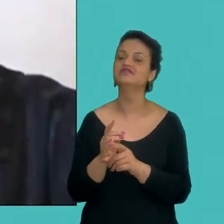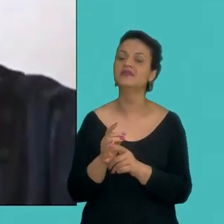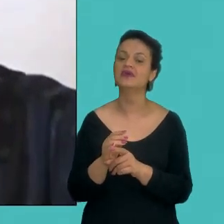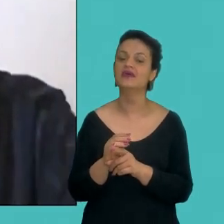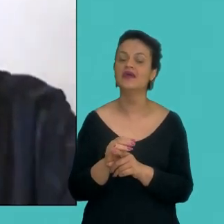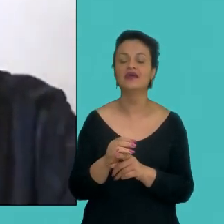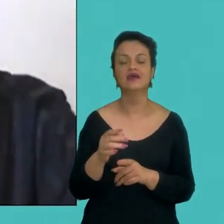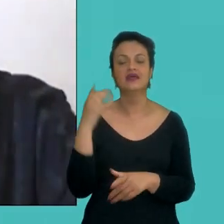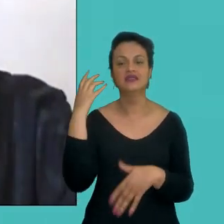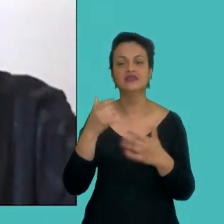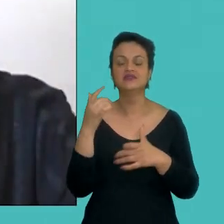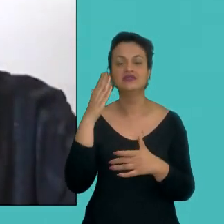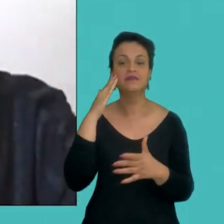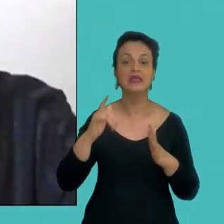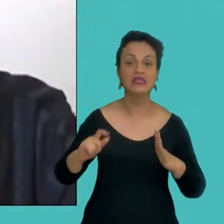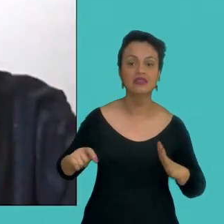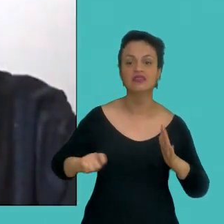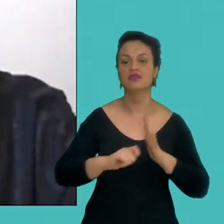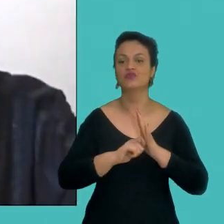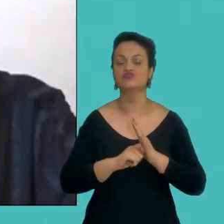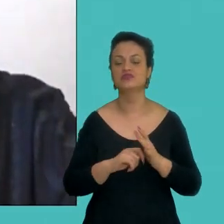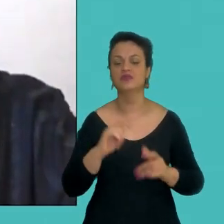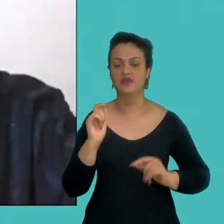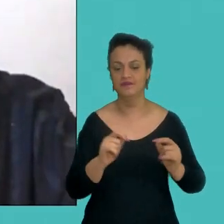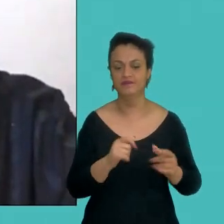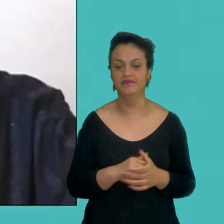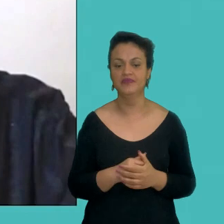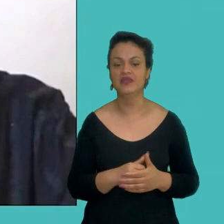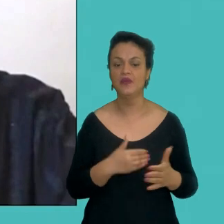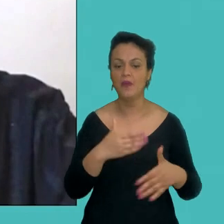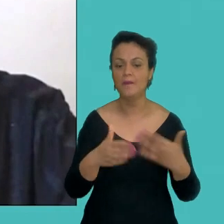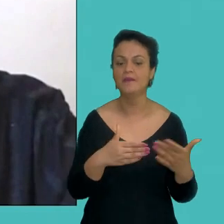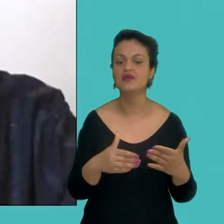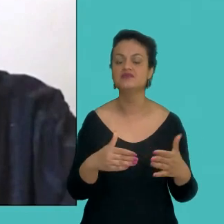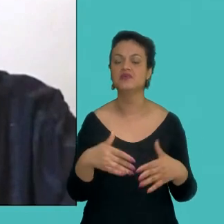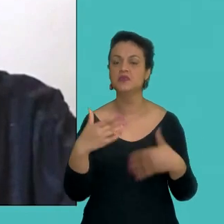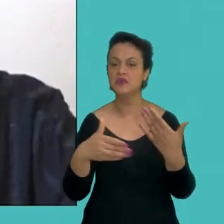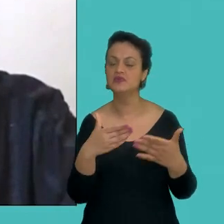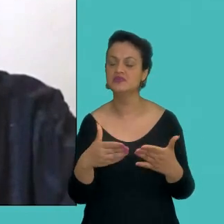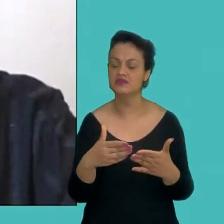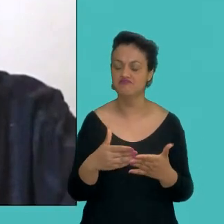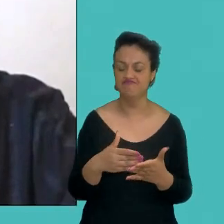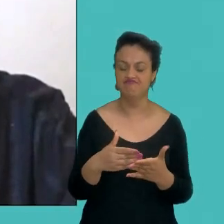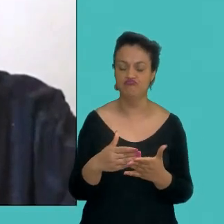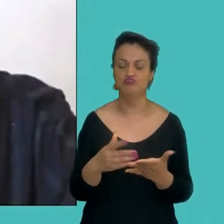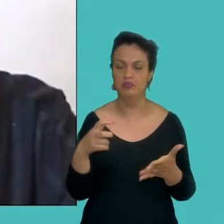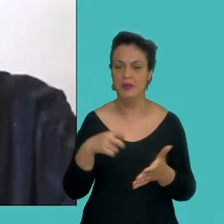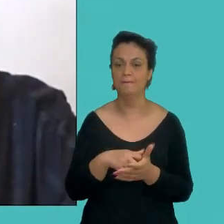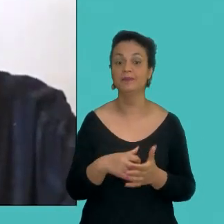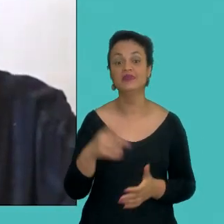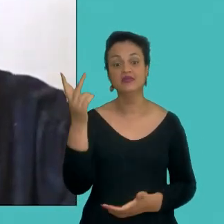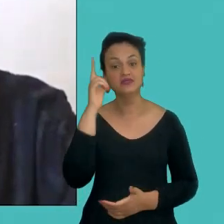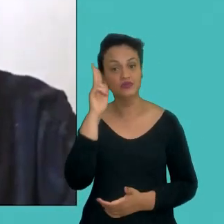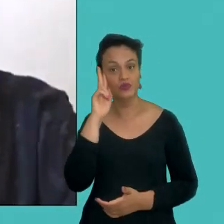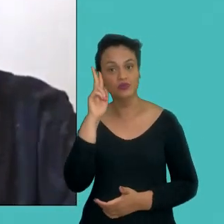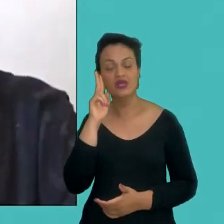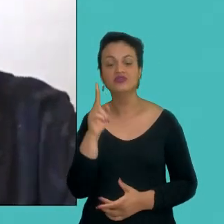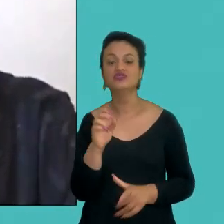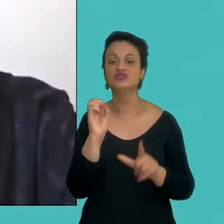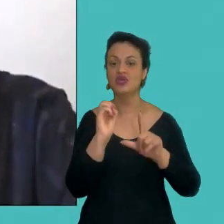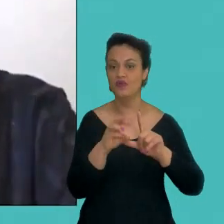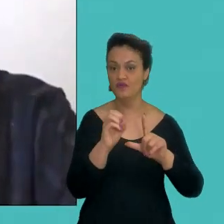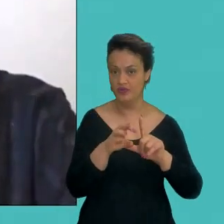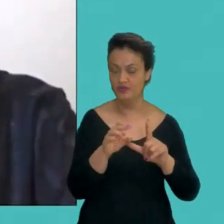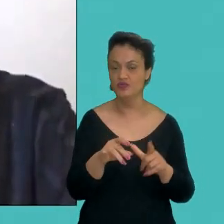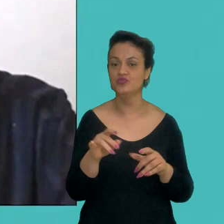detém a prerrogativa de denunciar, de iniciar o processo penal. Na segunda-feira, tivemos